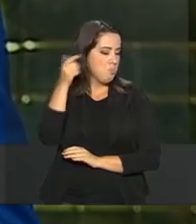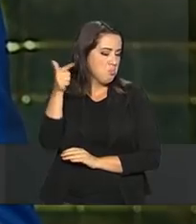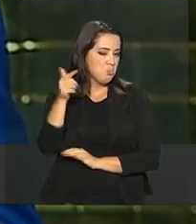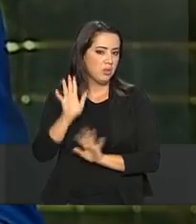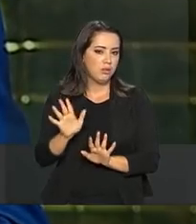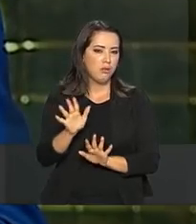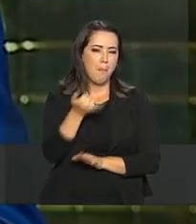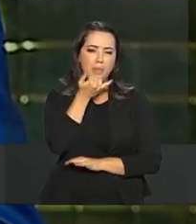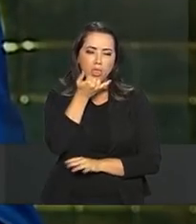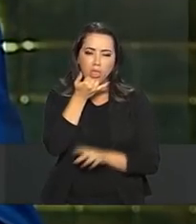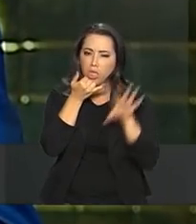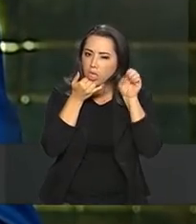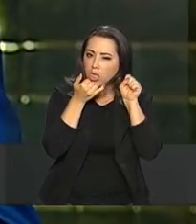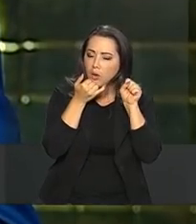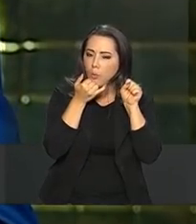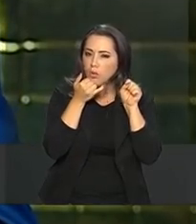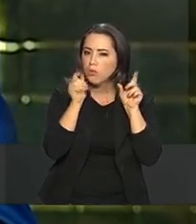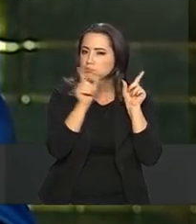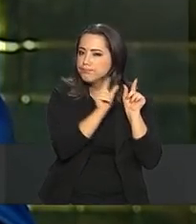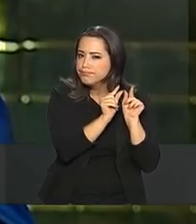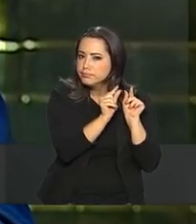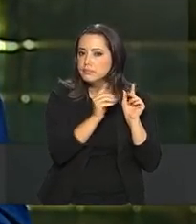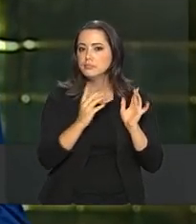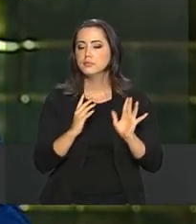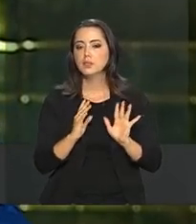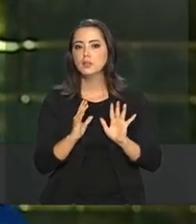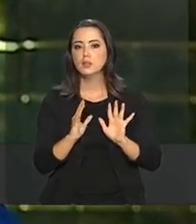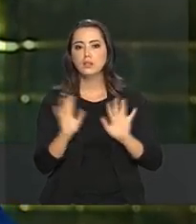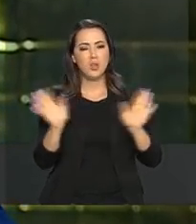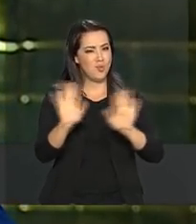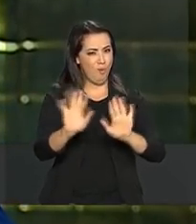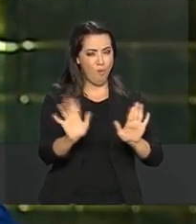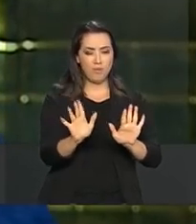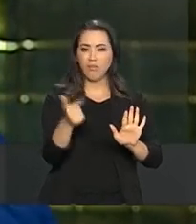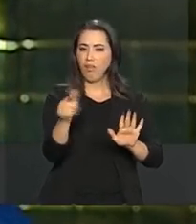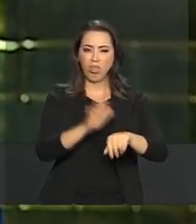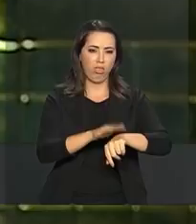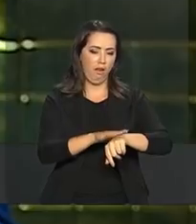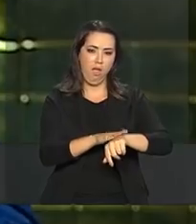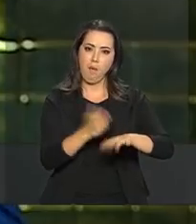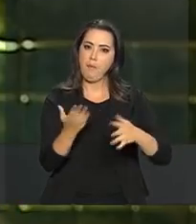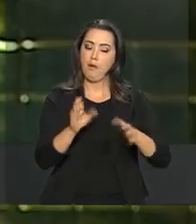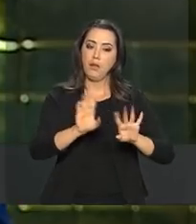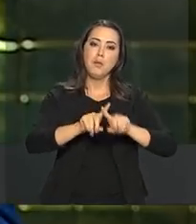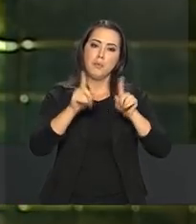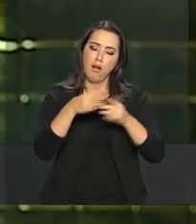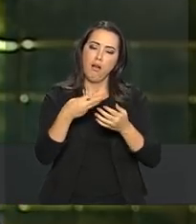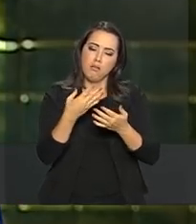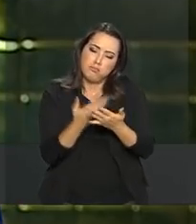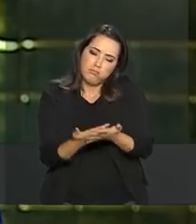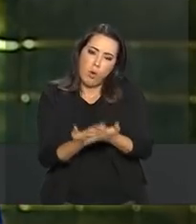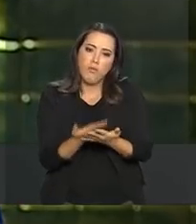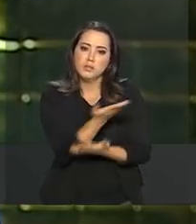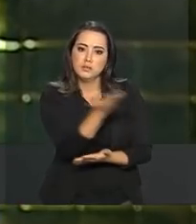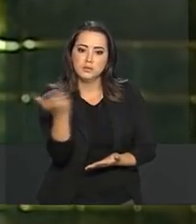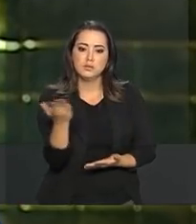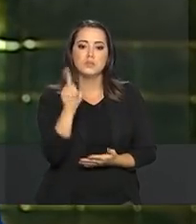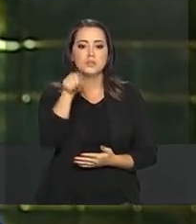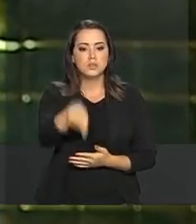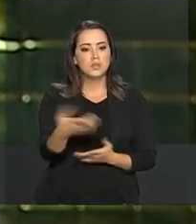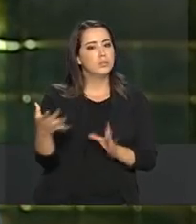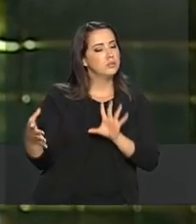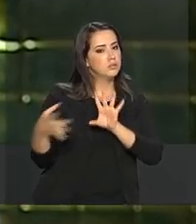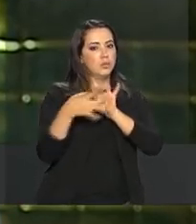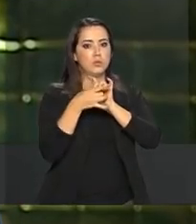o verdão não não houve tempo mas eu confesso a vocês é que isso está inteiramente